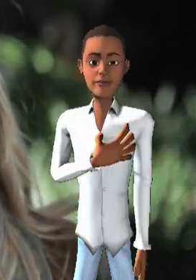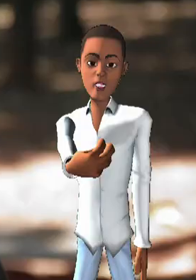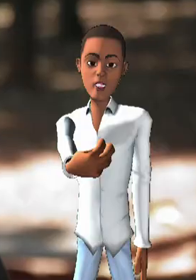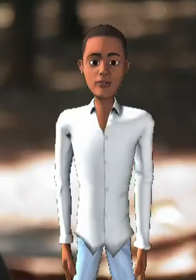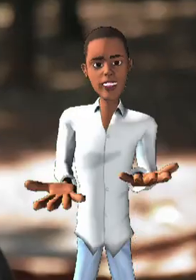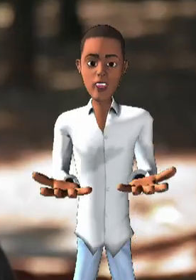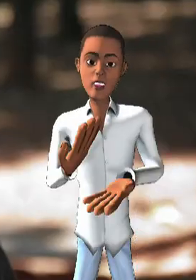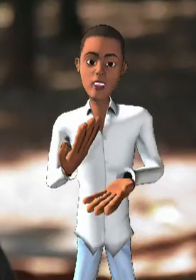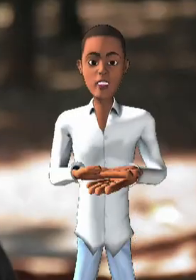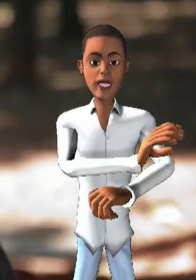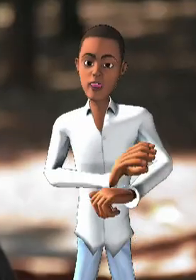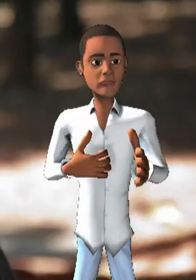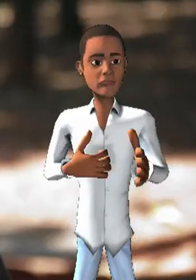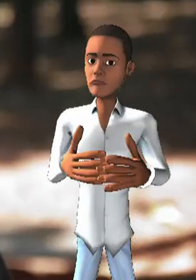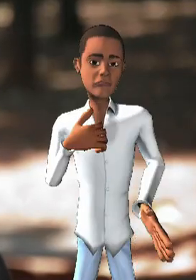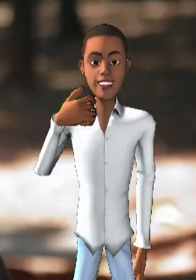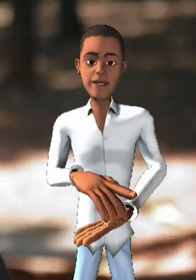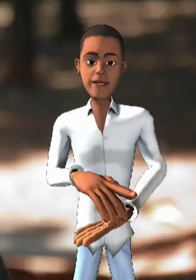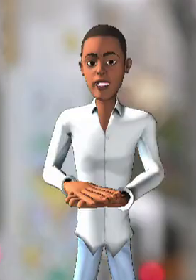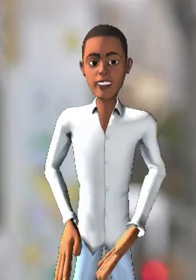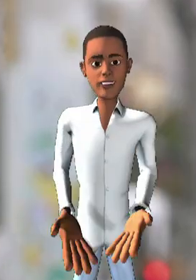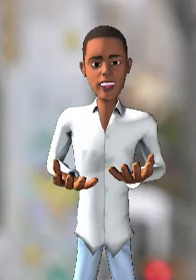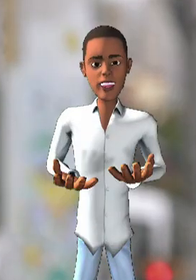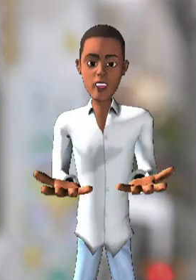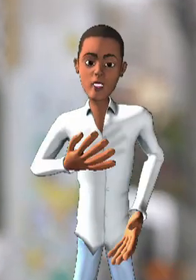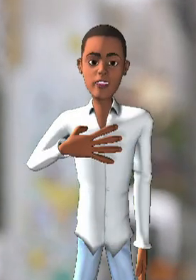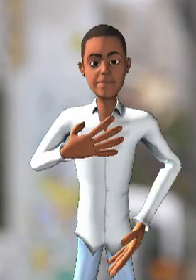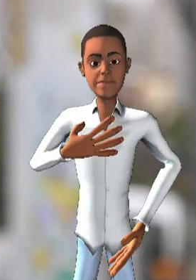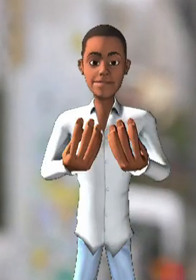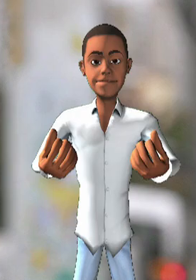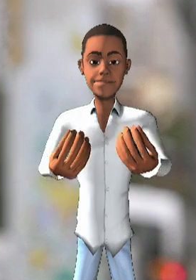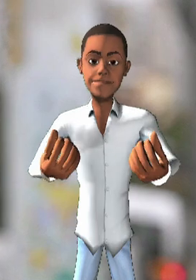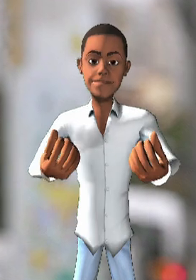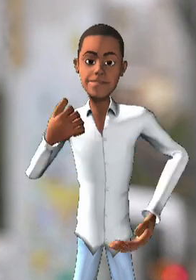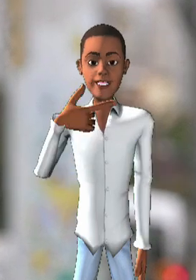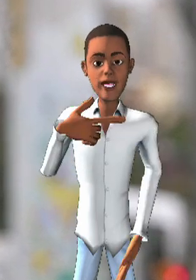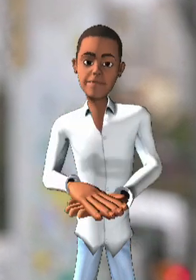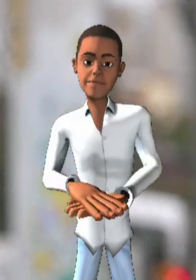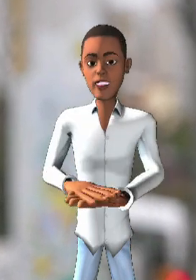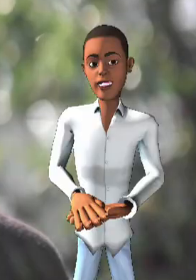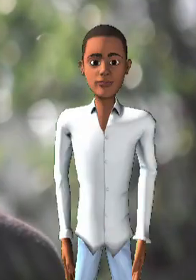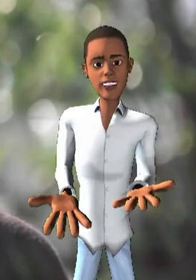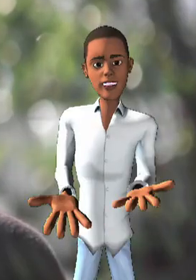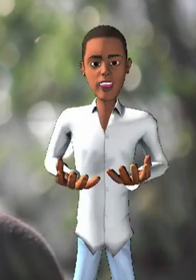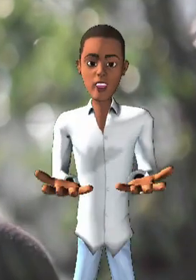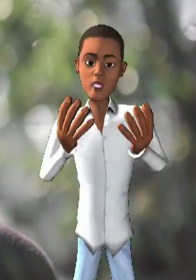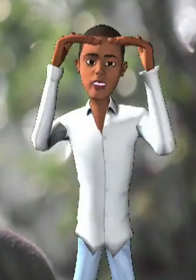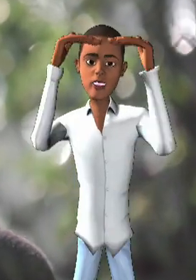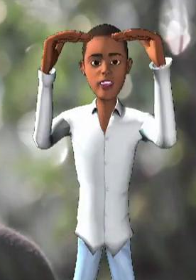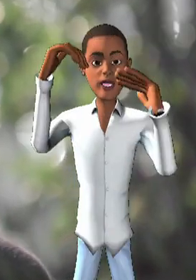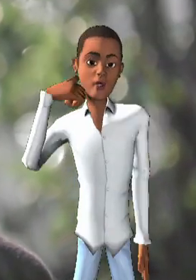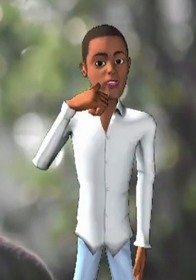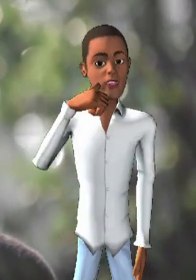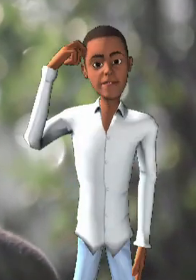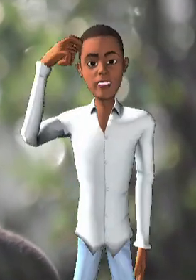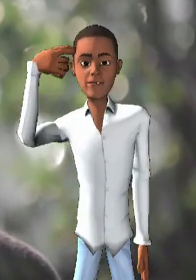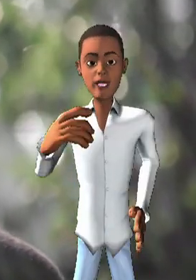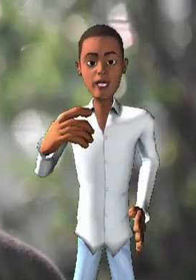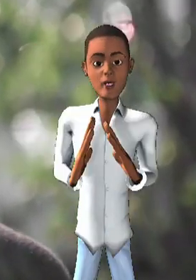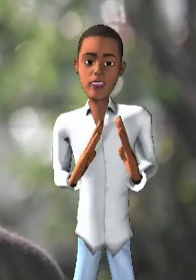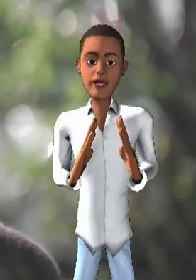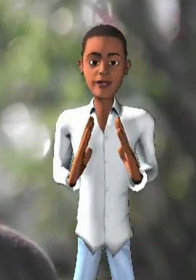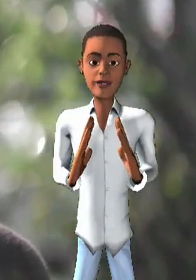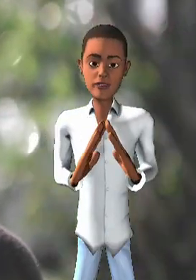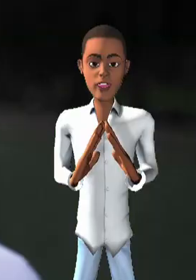filhos. Quero poder estudar o que eu quiser sem ser julgada. Quero ser sensível sem ser julgado menos homem por isso. Quero mais respeito e dignidade para as mulheres